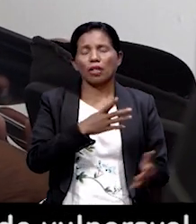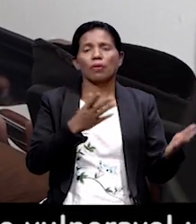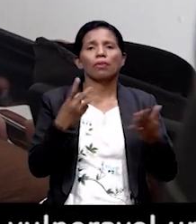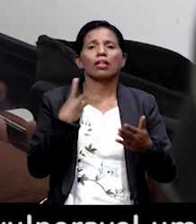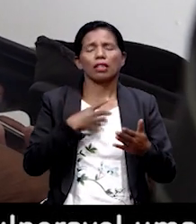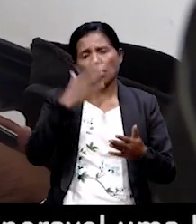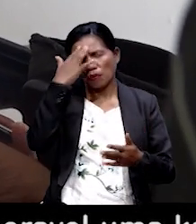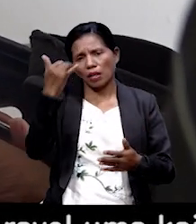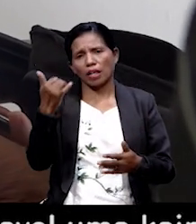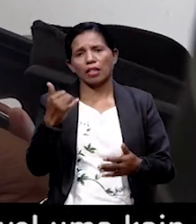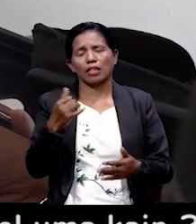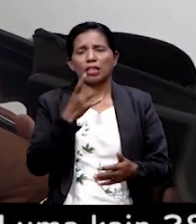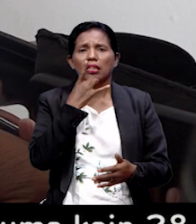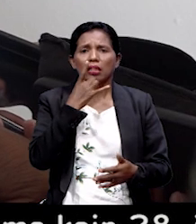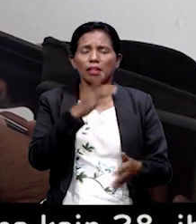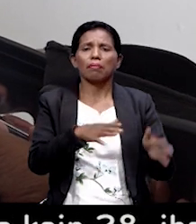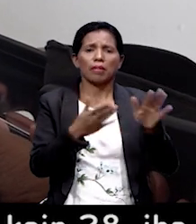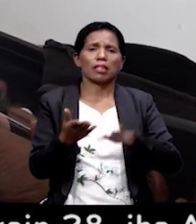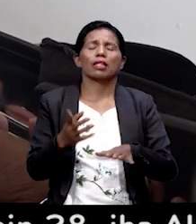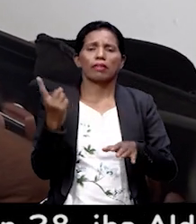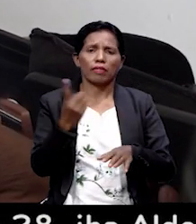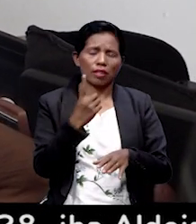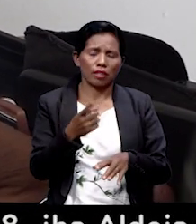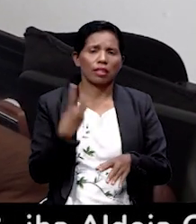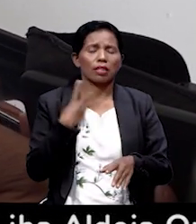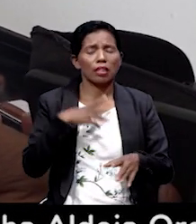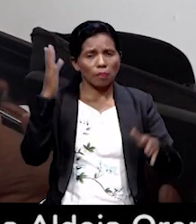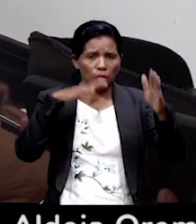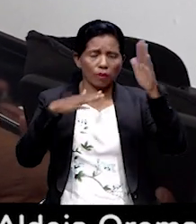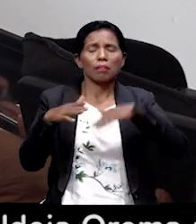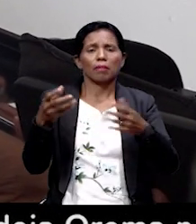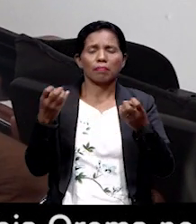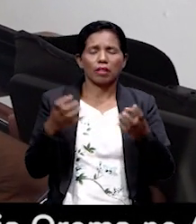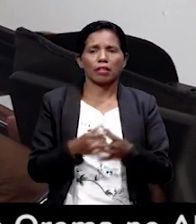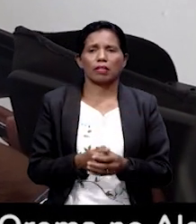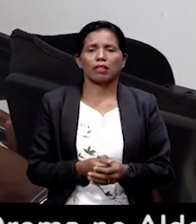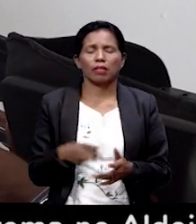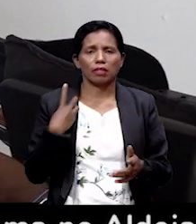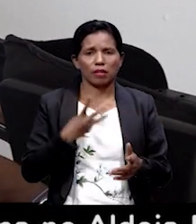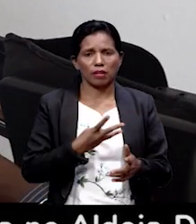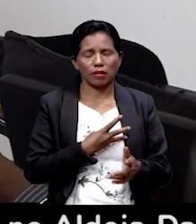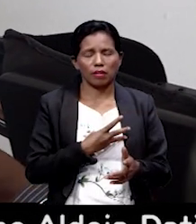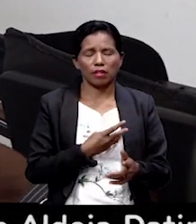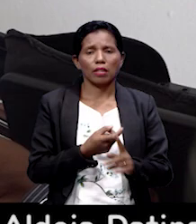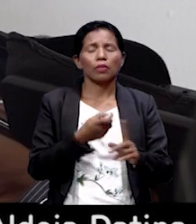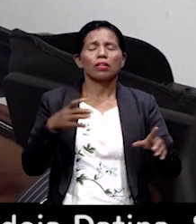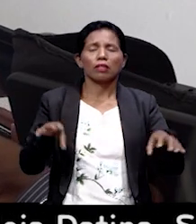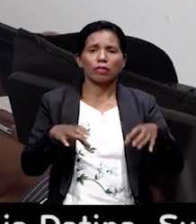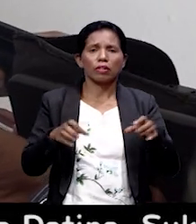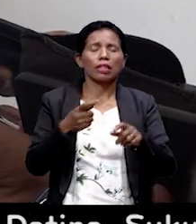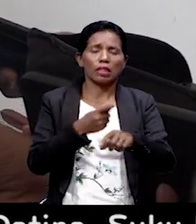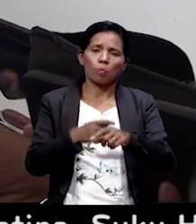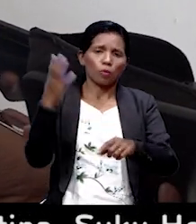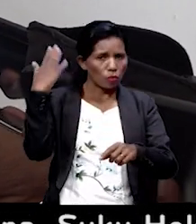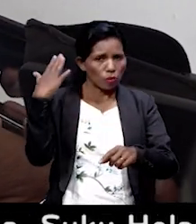matelaka. Iha problema lubukida que ita enfrenta. E problema ne hanisang residu sosi itania esforço sira iha pasaru meto